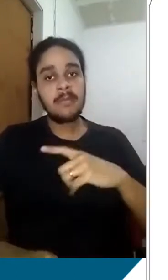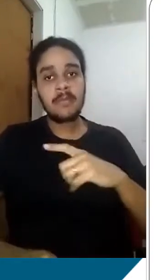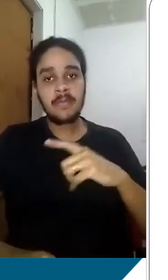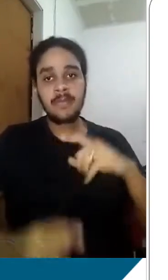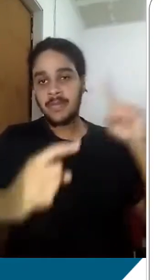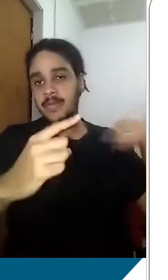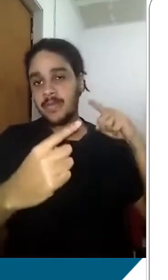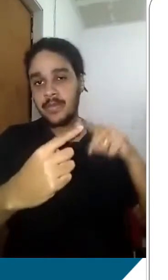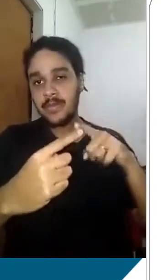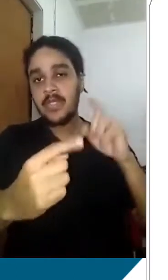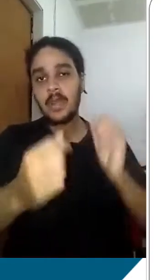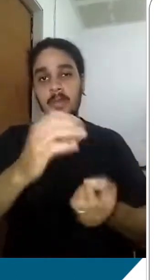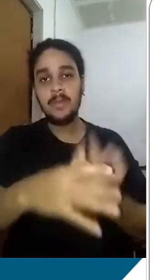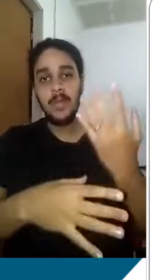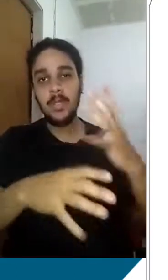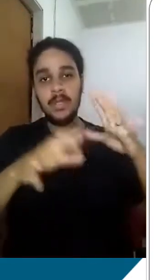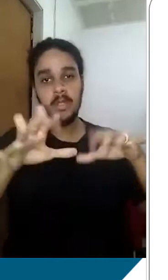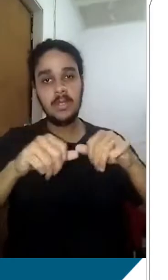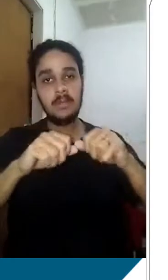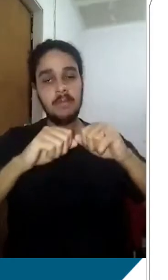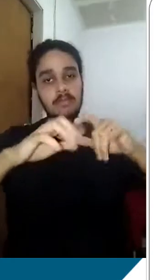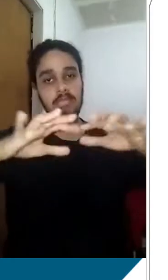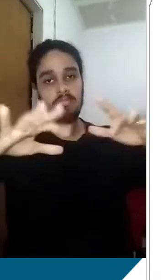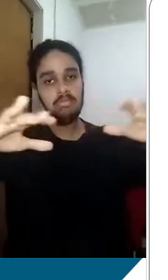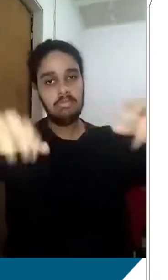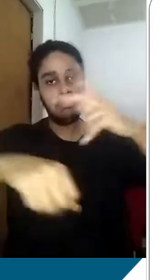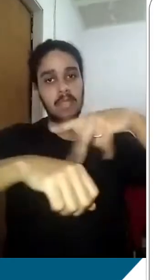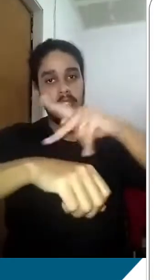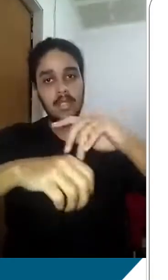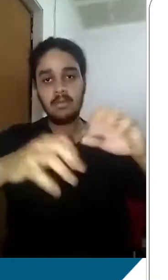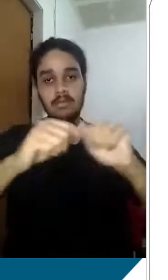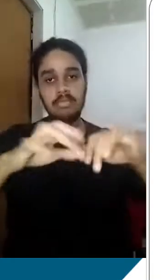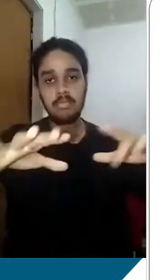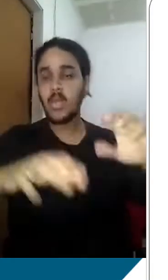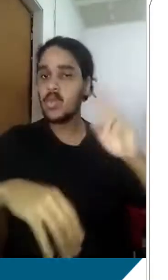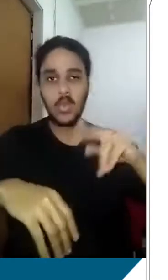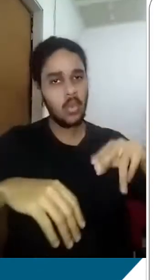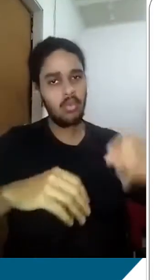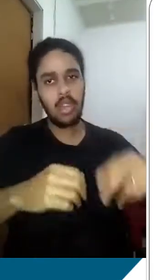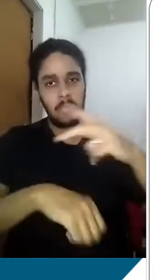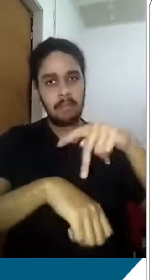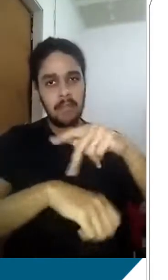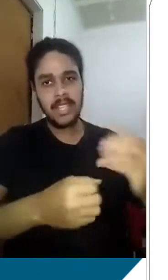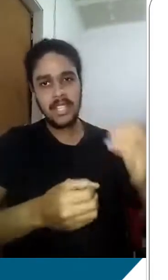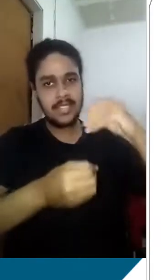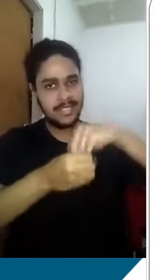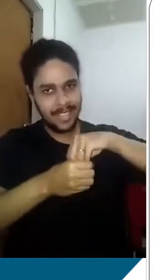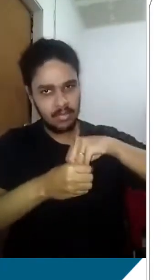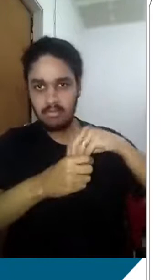o objetivo delas era produzir para exportação, nunca para o mercado interno, né.